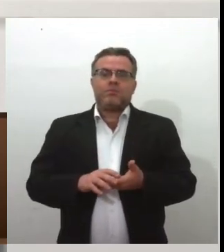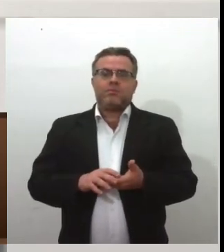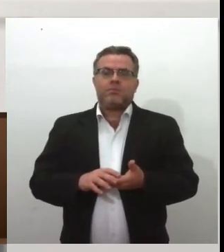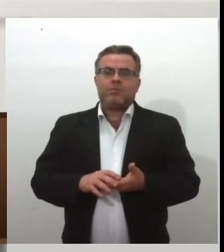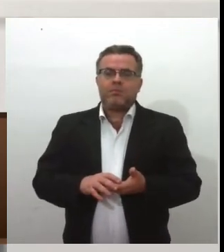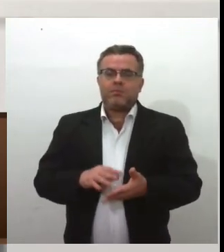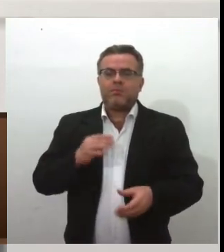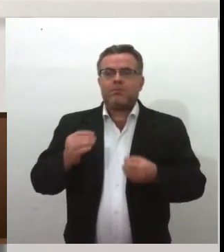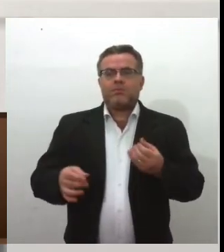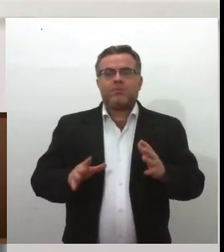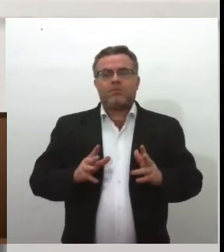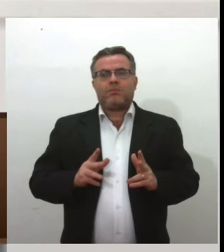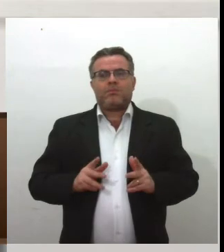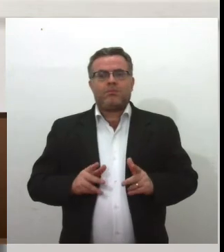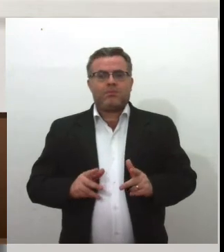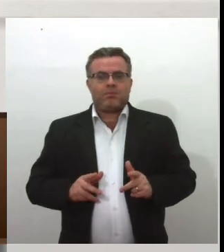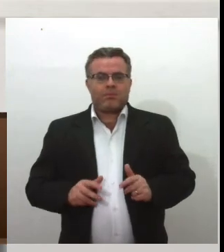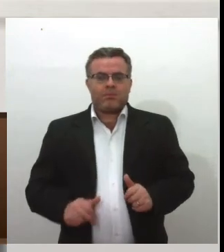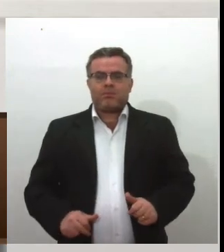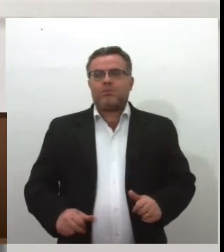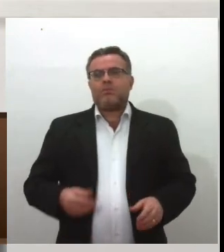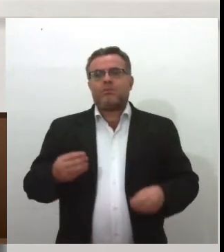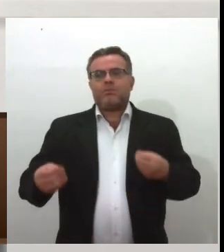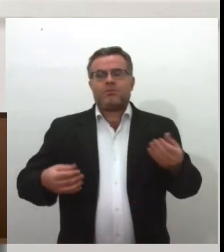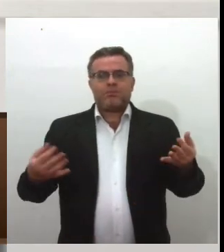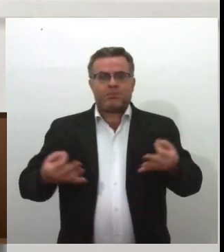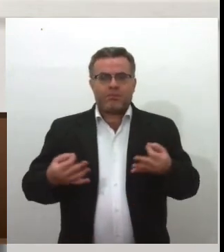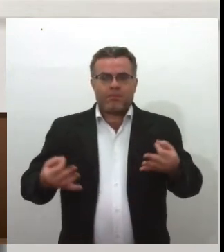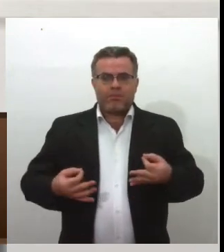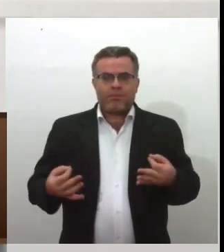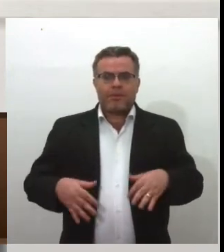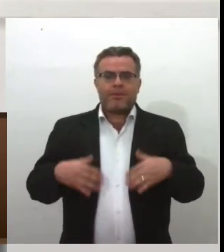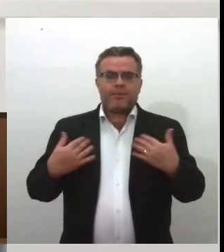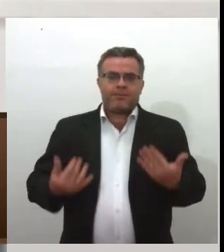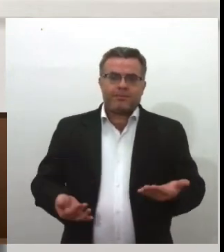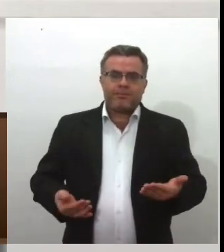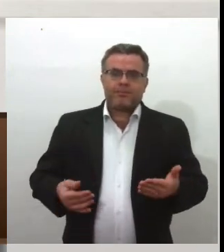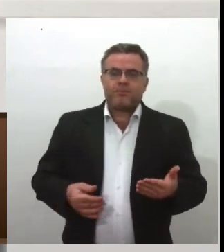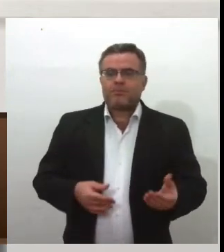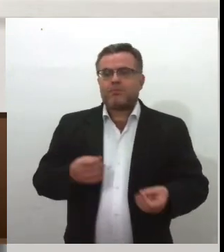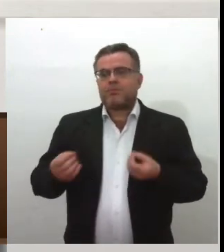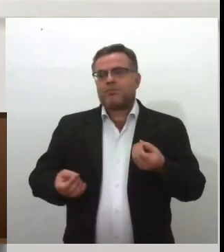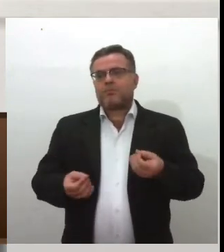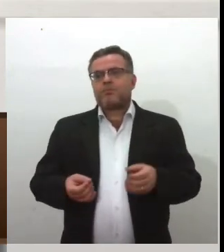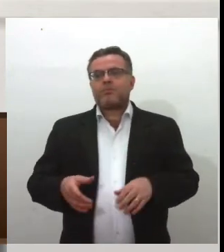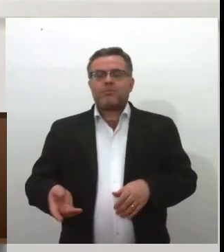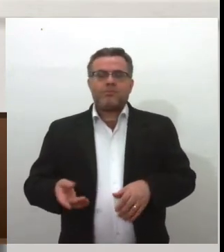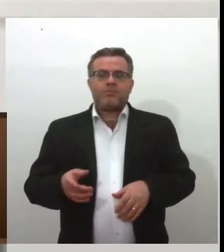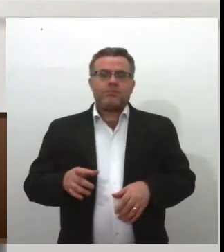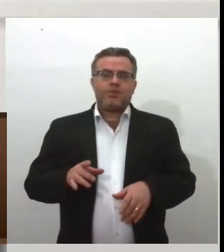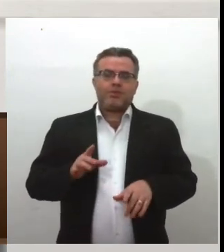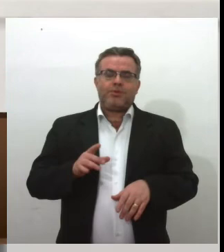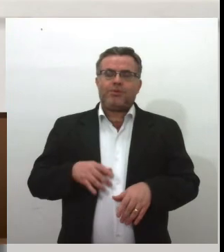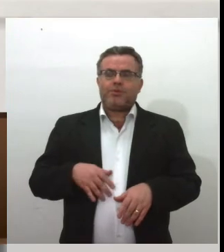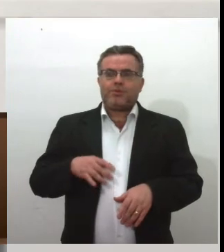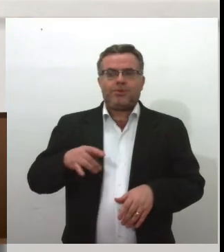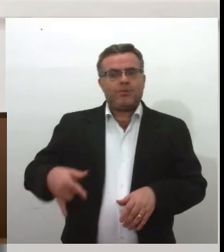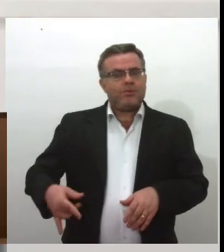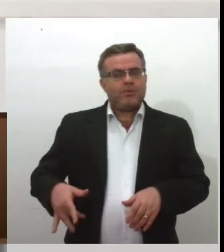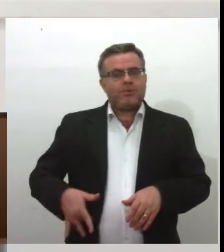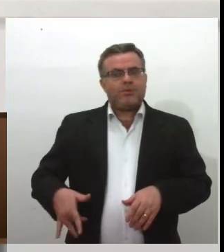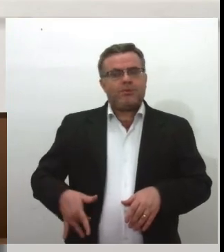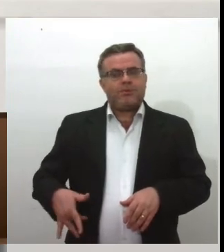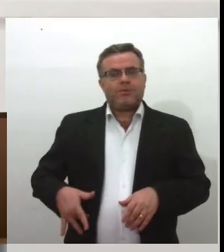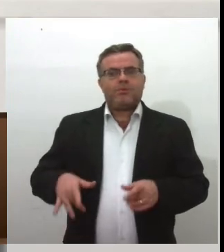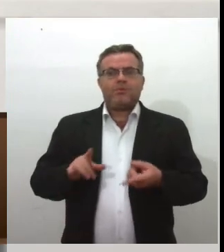tem que raspar, remover completamente, porque a urina, né, e depois o esperma, eles vão acumular,